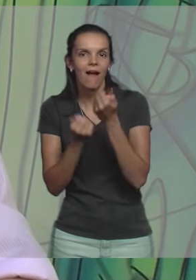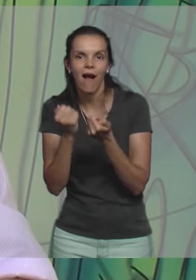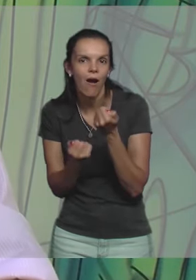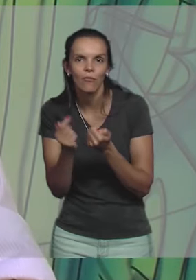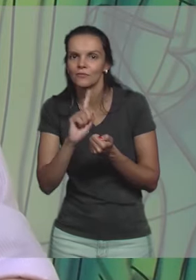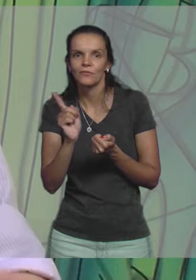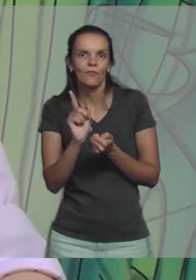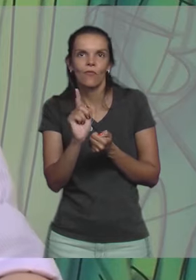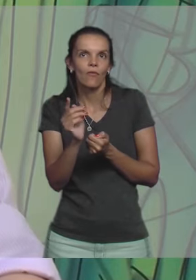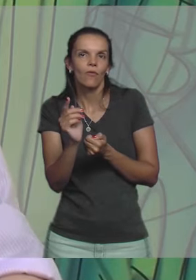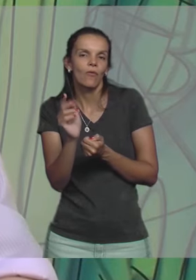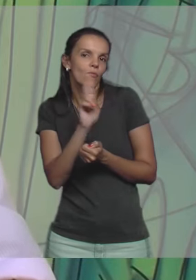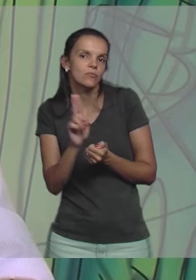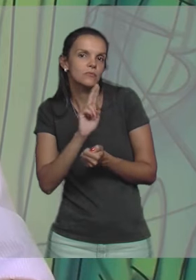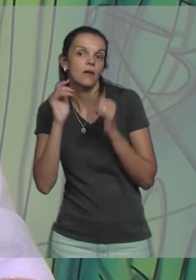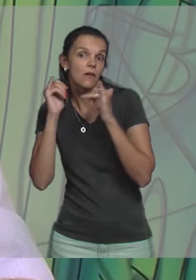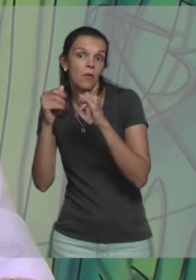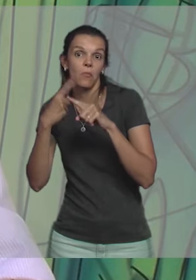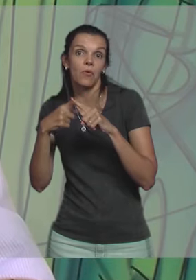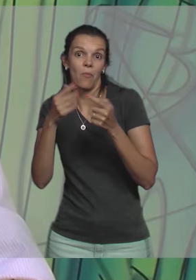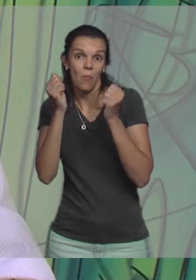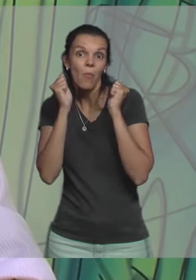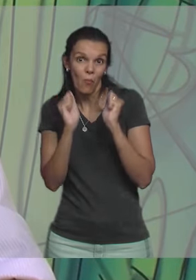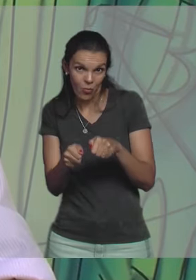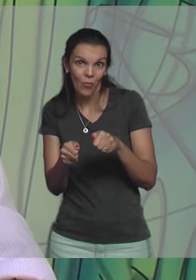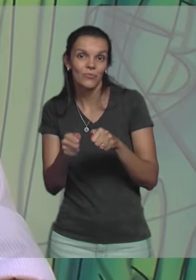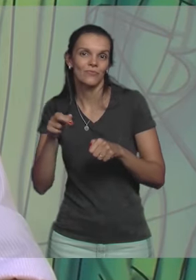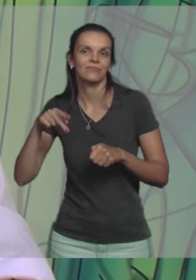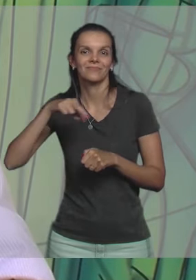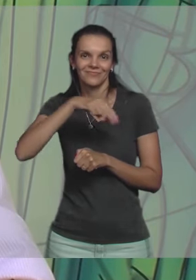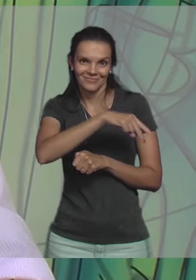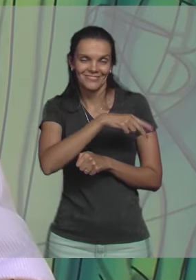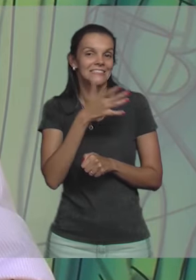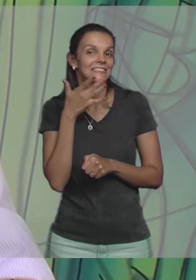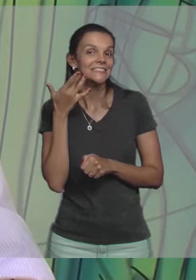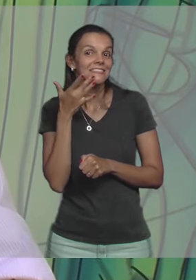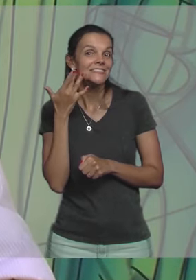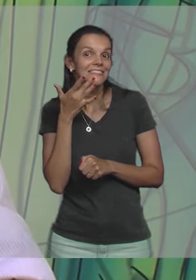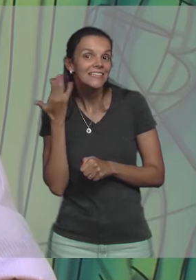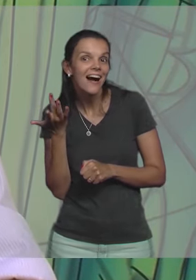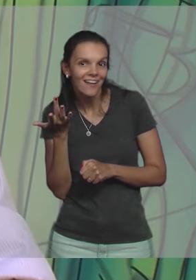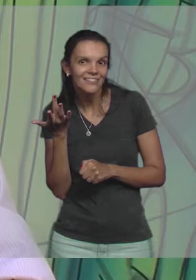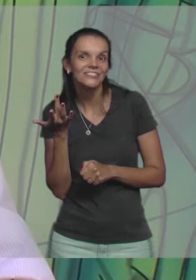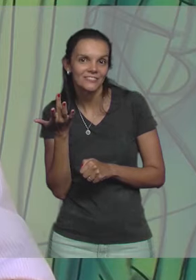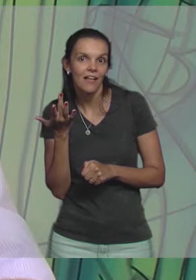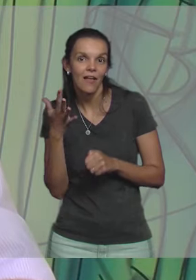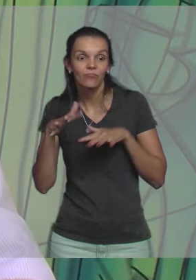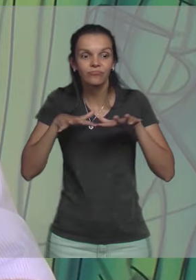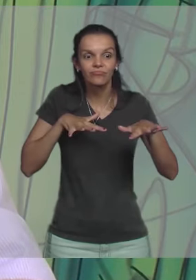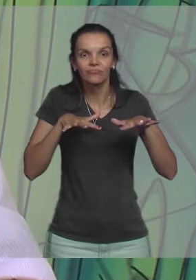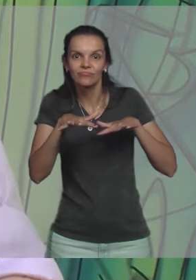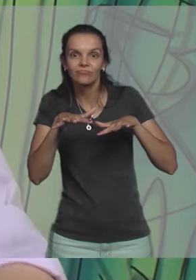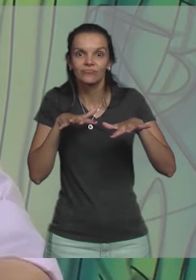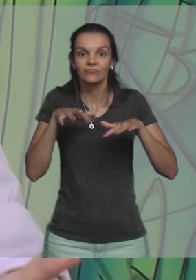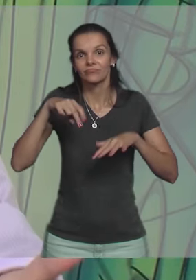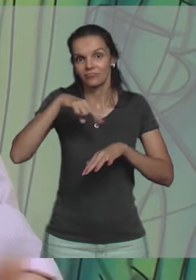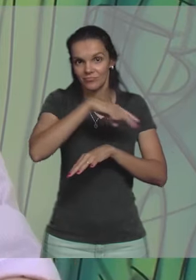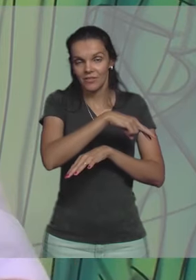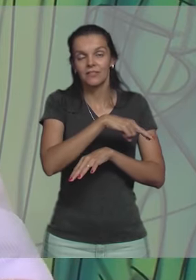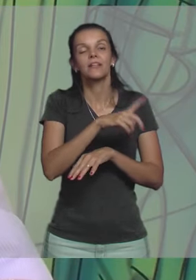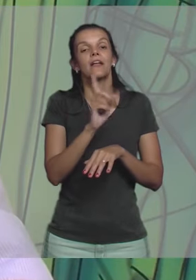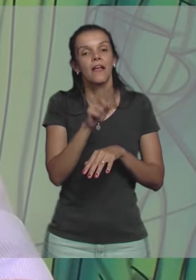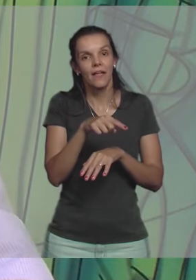usar o transporte público, se eu posso ir a pé. Essa facilidade, essa viabilidade de podermos fazer isso, faz